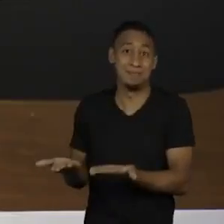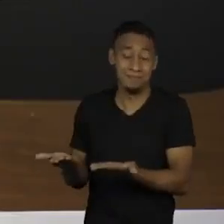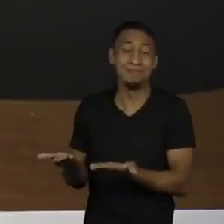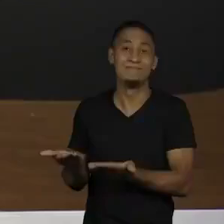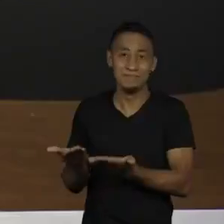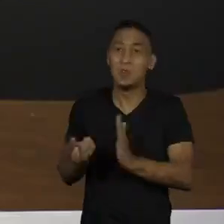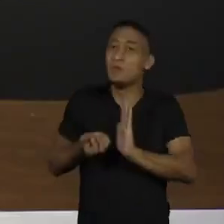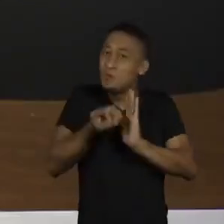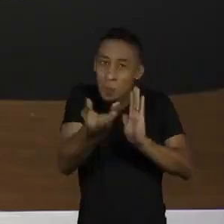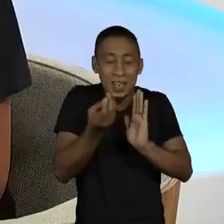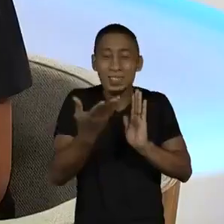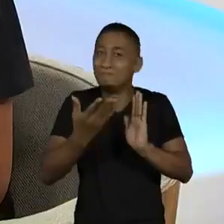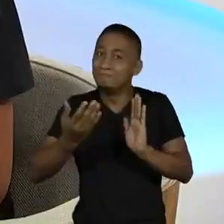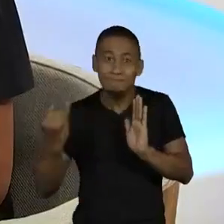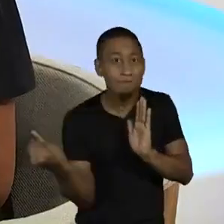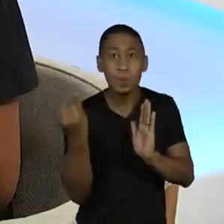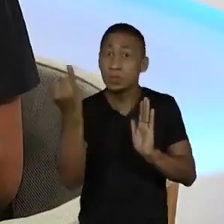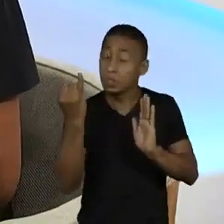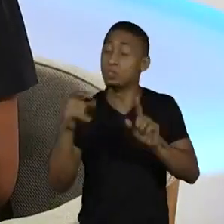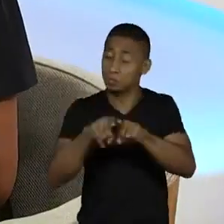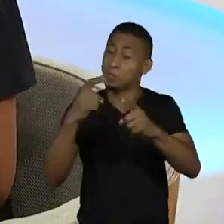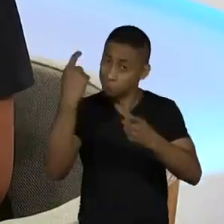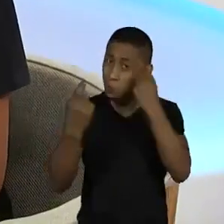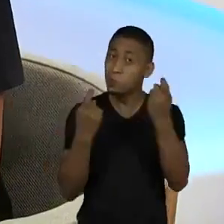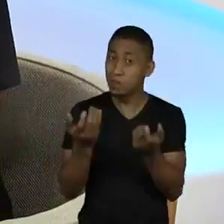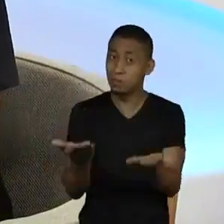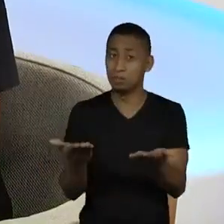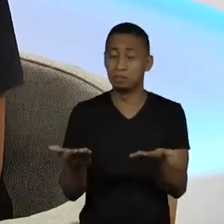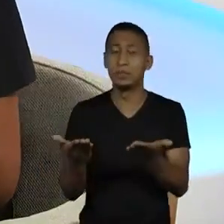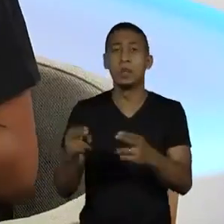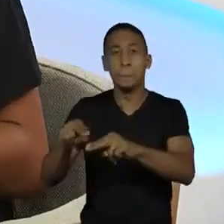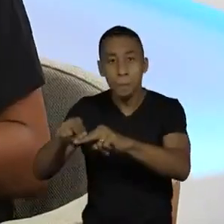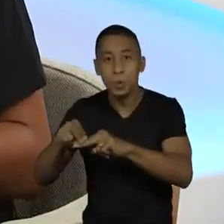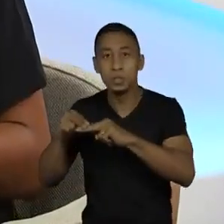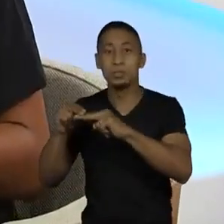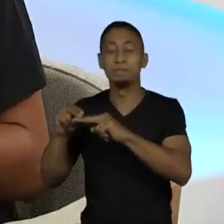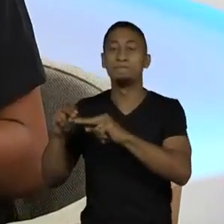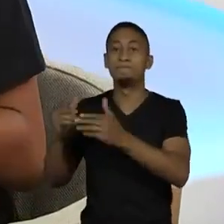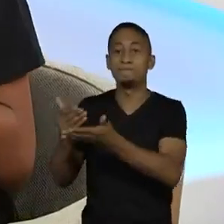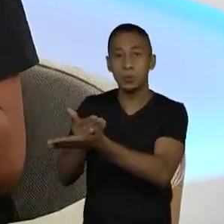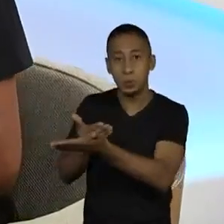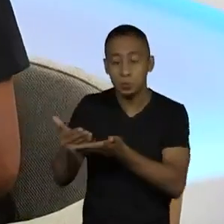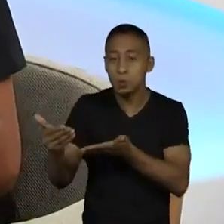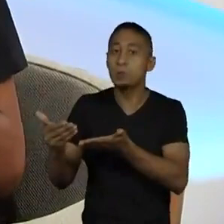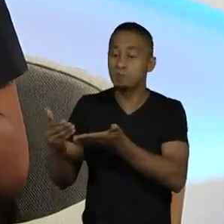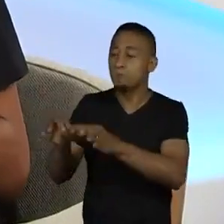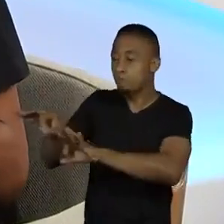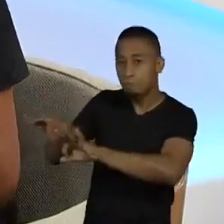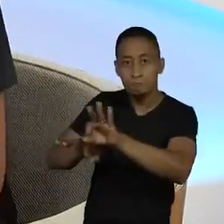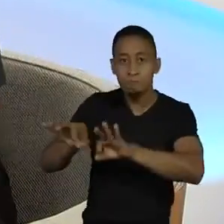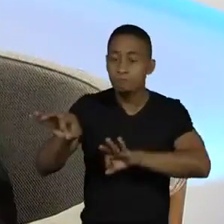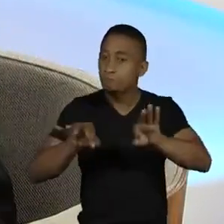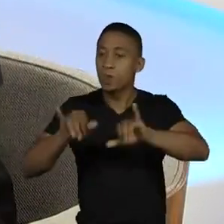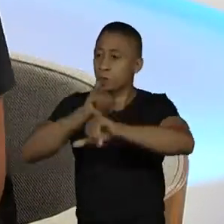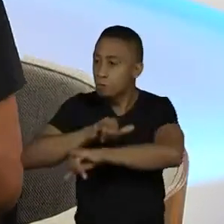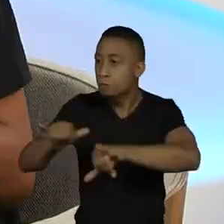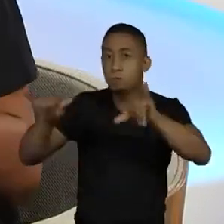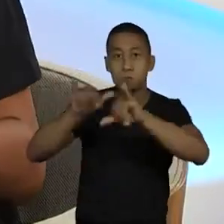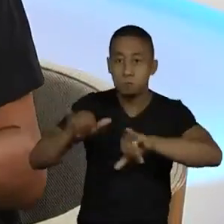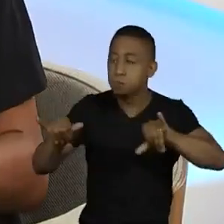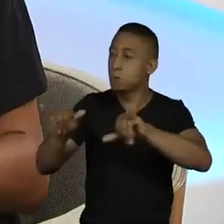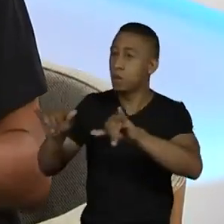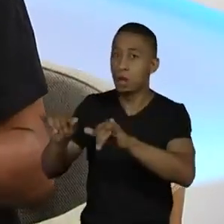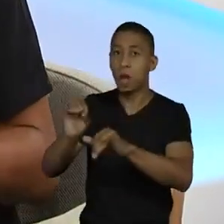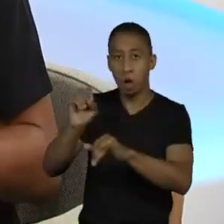esse é um dado muito alarmante e preocupante foi exatamente por isso que a gente recolocou as campanhas tanto